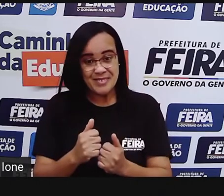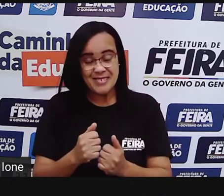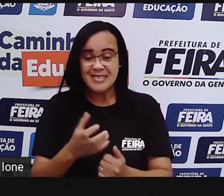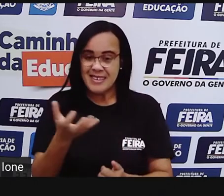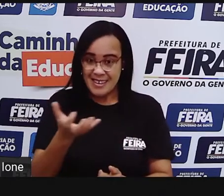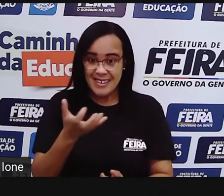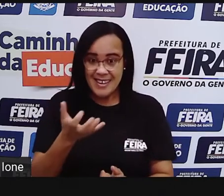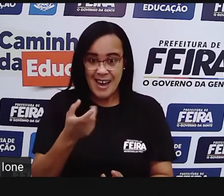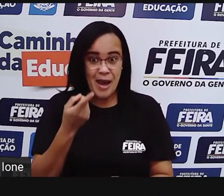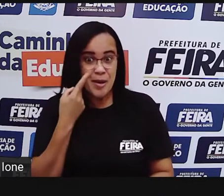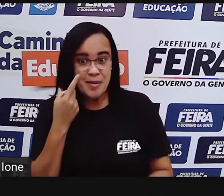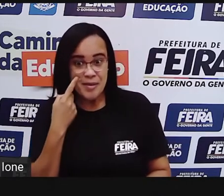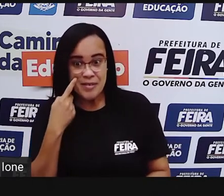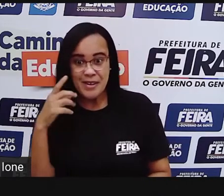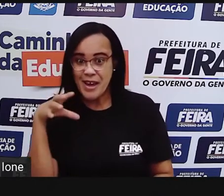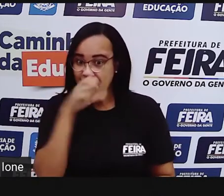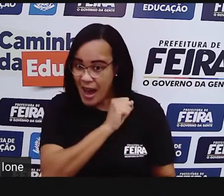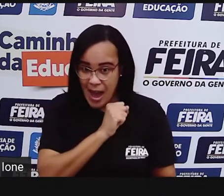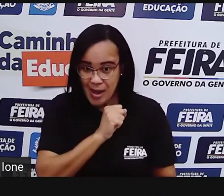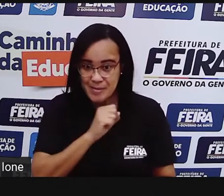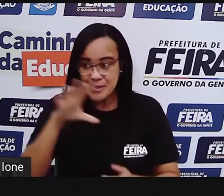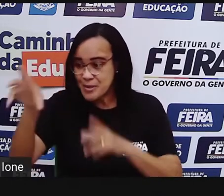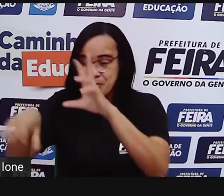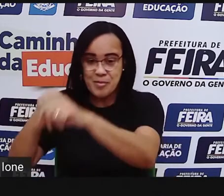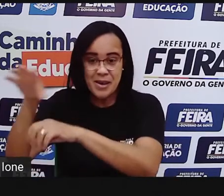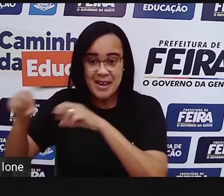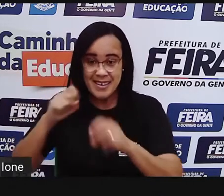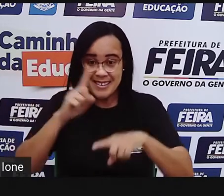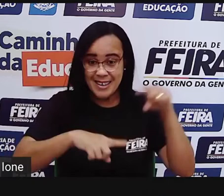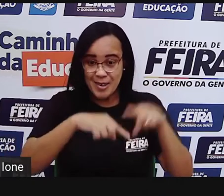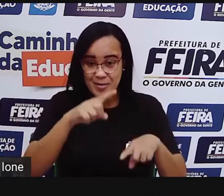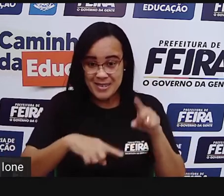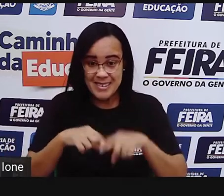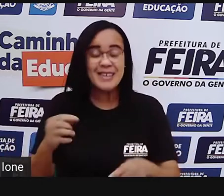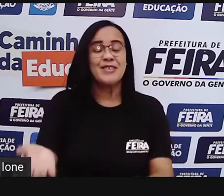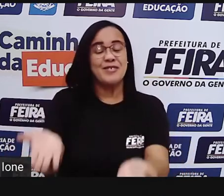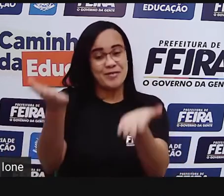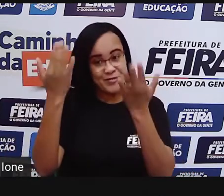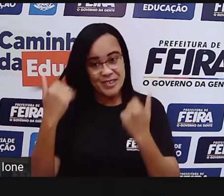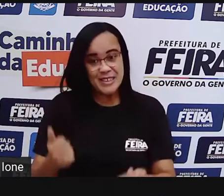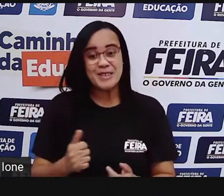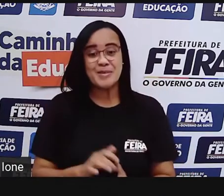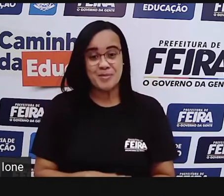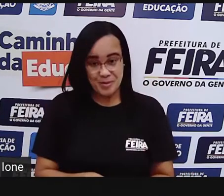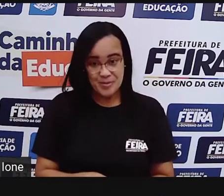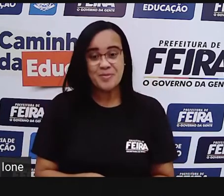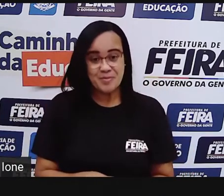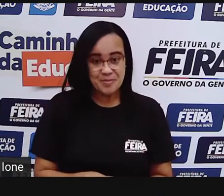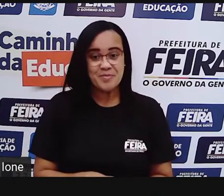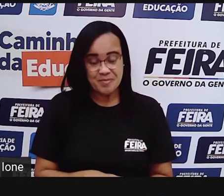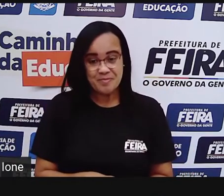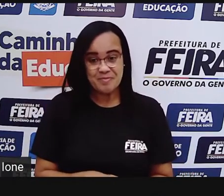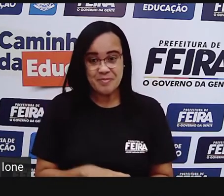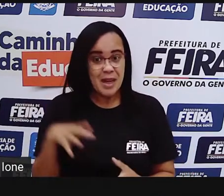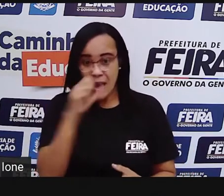tempinho para vocês irem na cozinha pegar esse material? Vamos lá. Tic-tac,